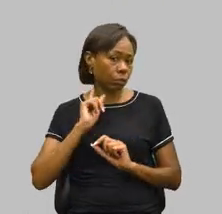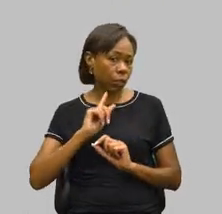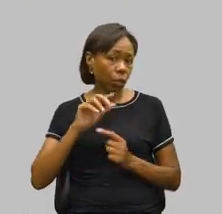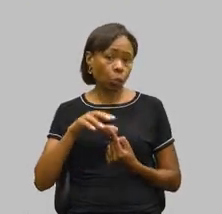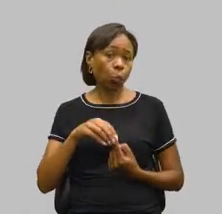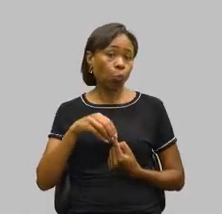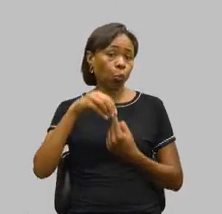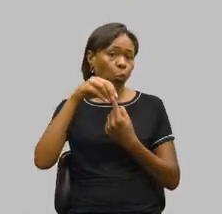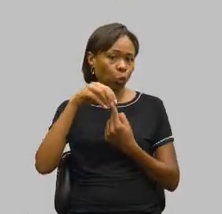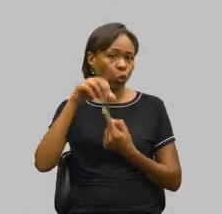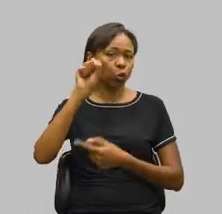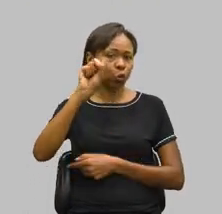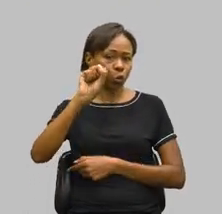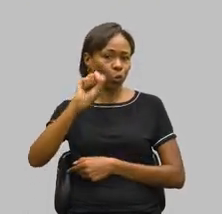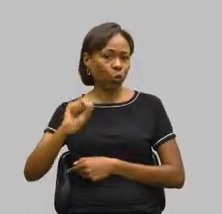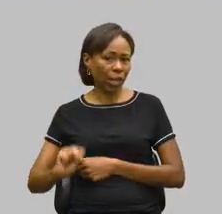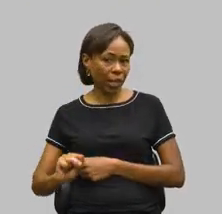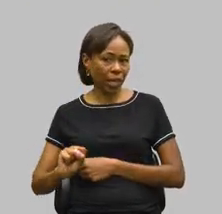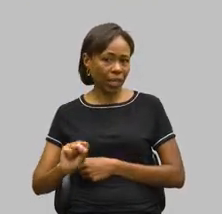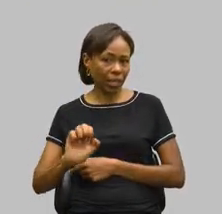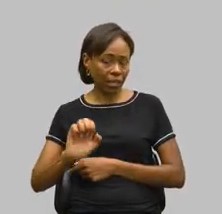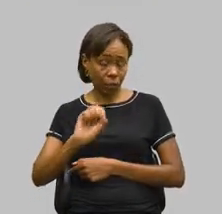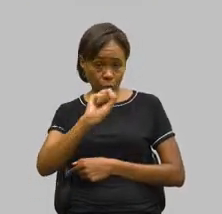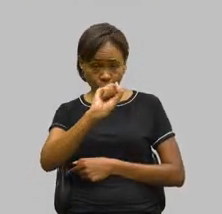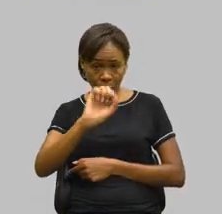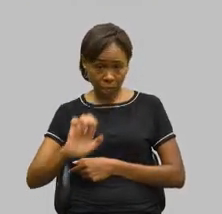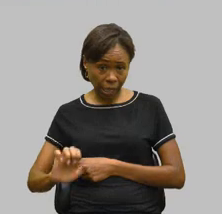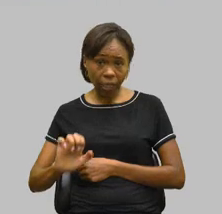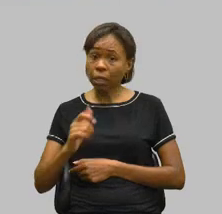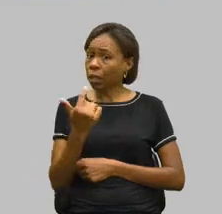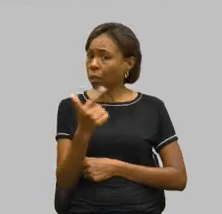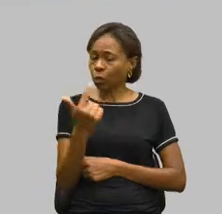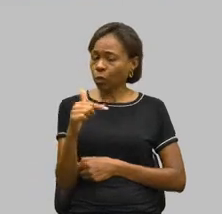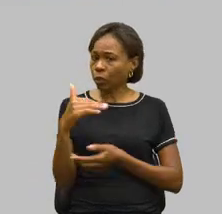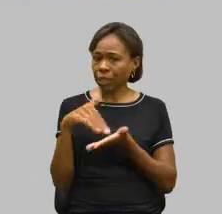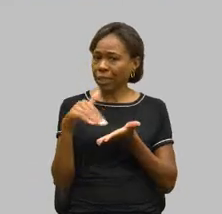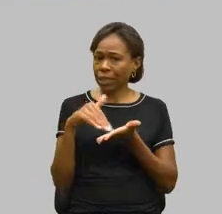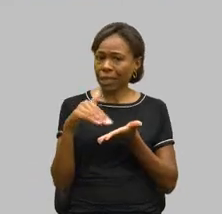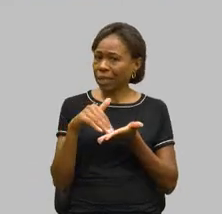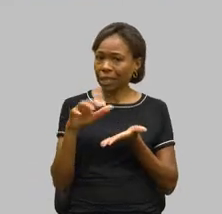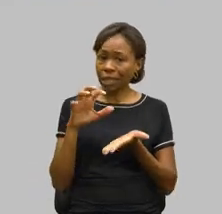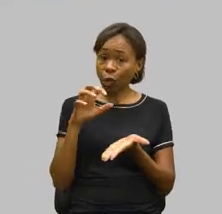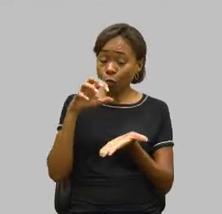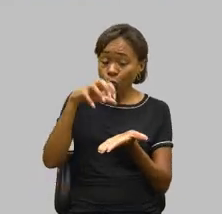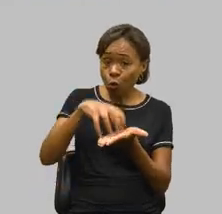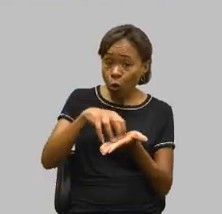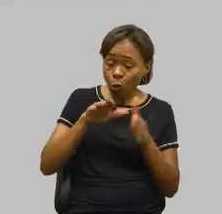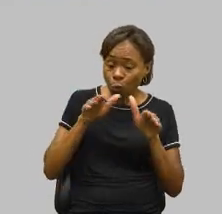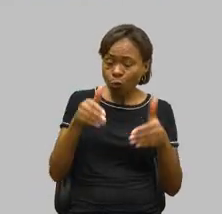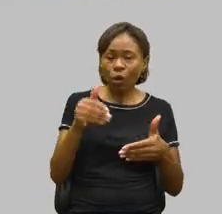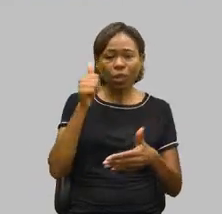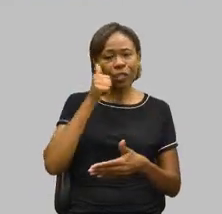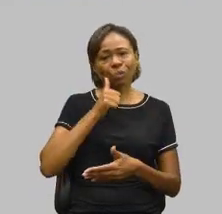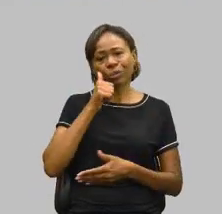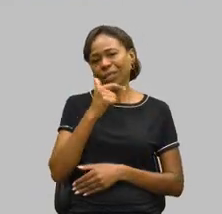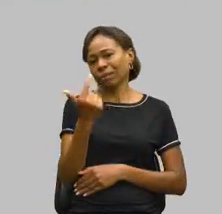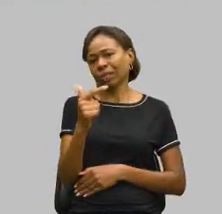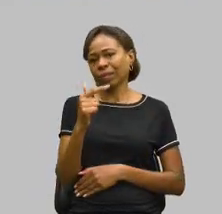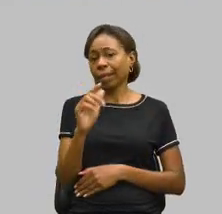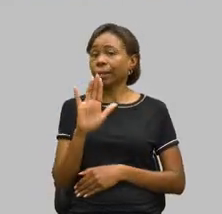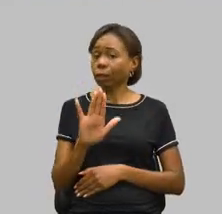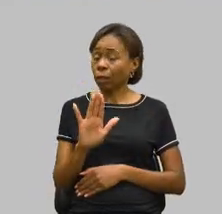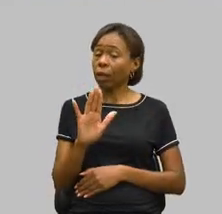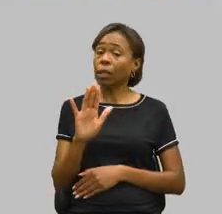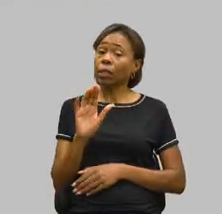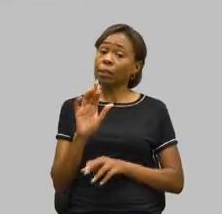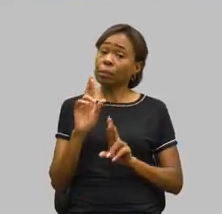estado do sudeste que não tem uma secretaria eh especializada das mulheres a gente já faz aqui um ponto de atenção para que na próxima reforma a gente já